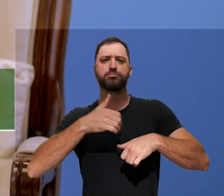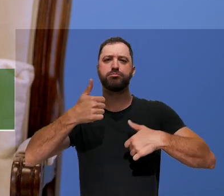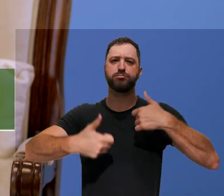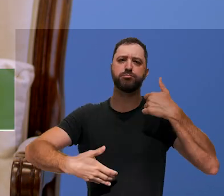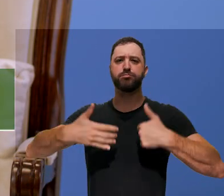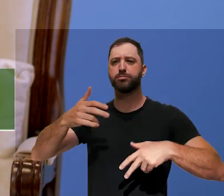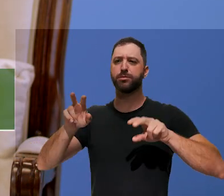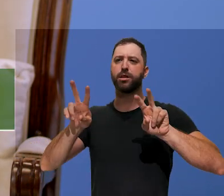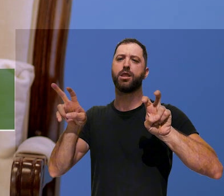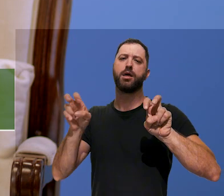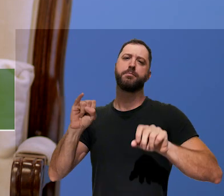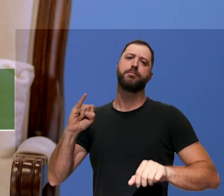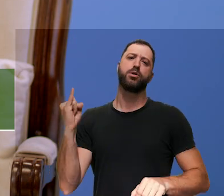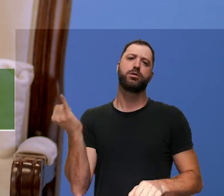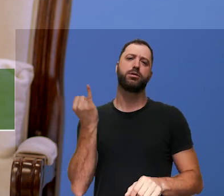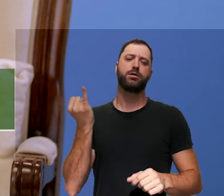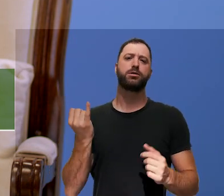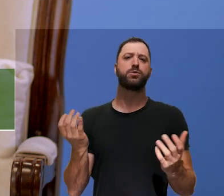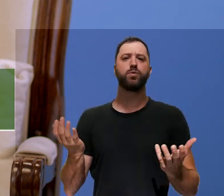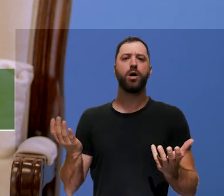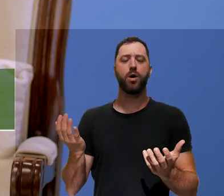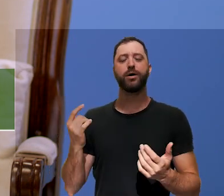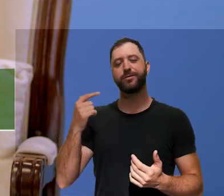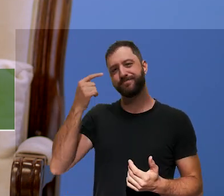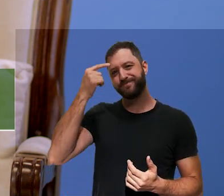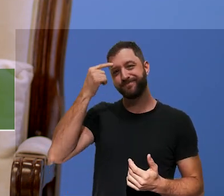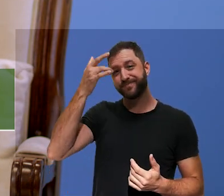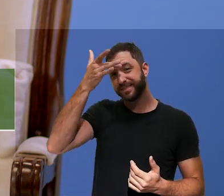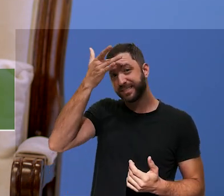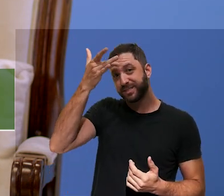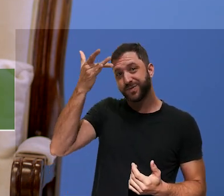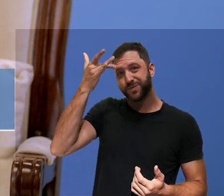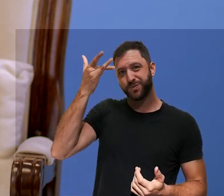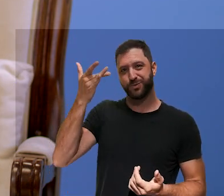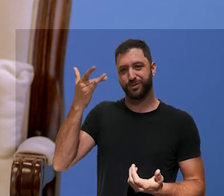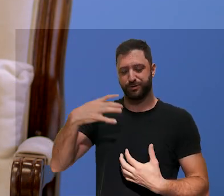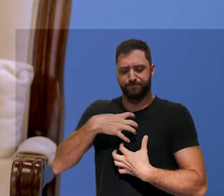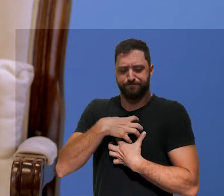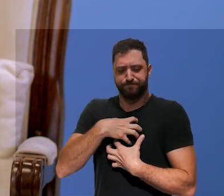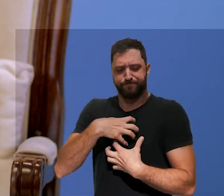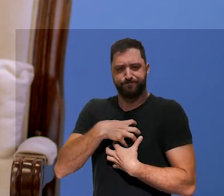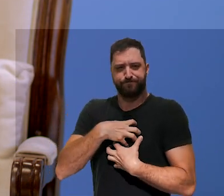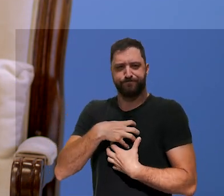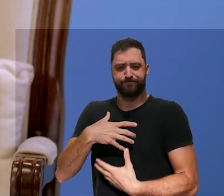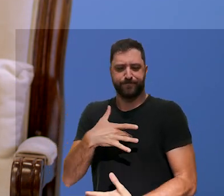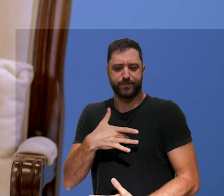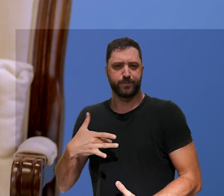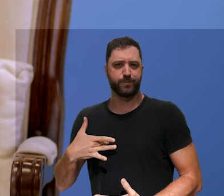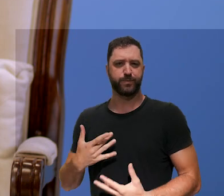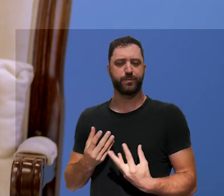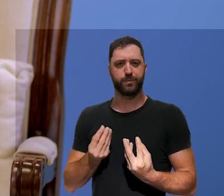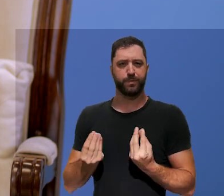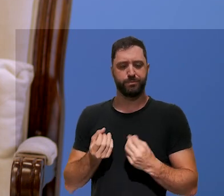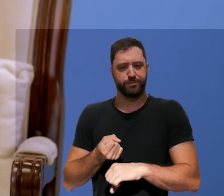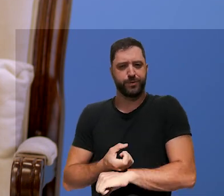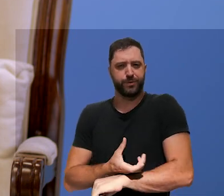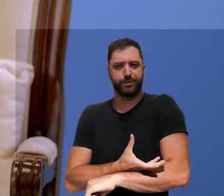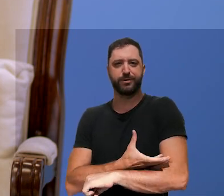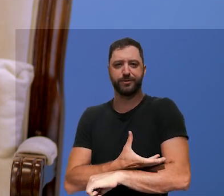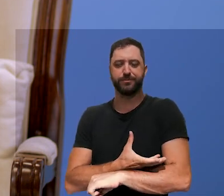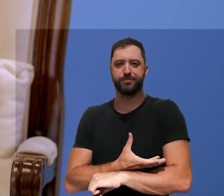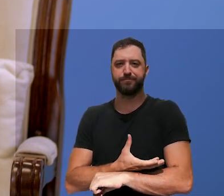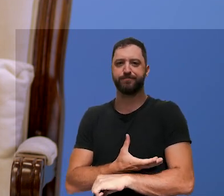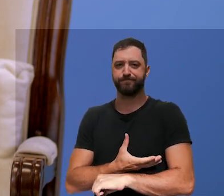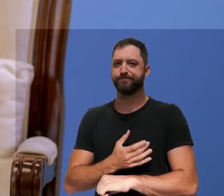um tema de extrema importância, que é a saúde mental e emocional, em especial em